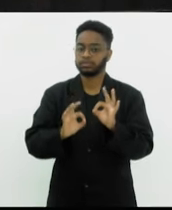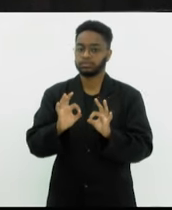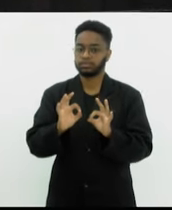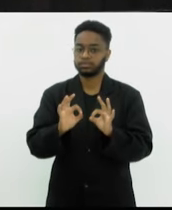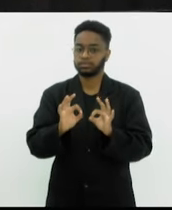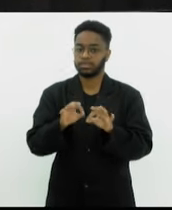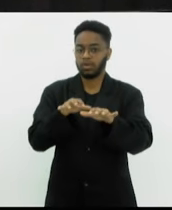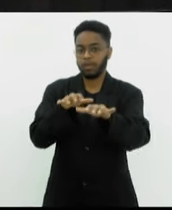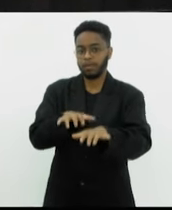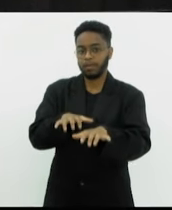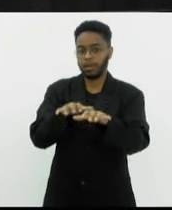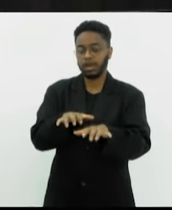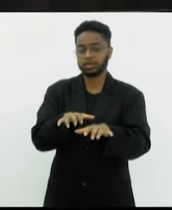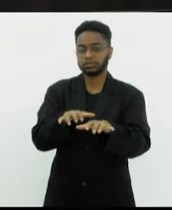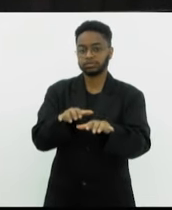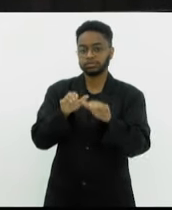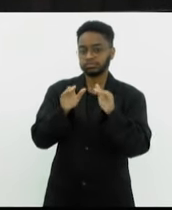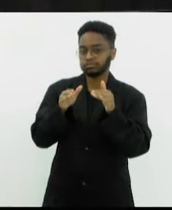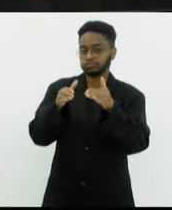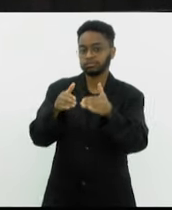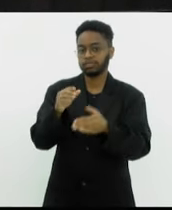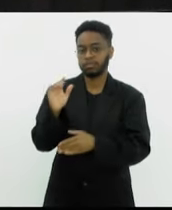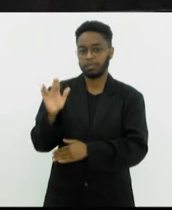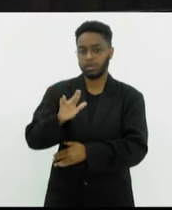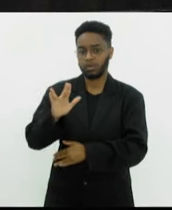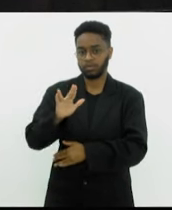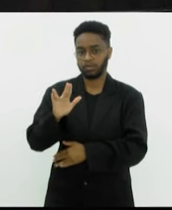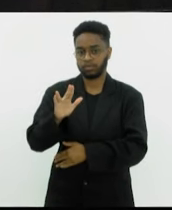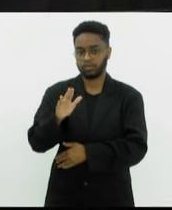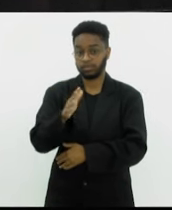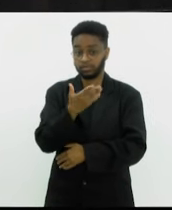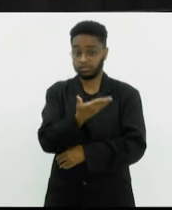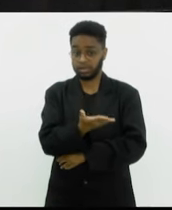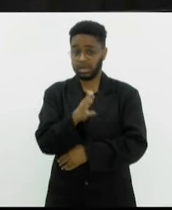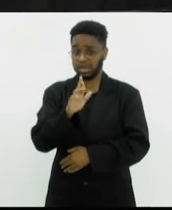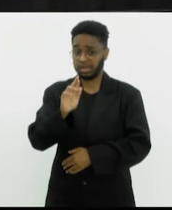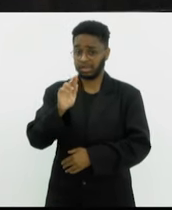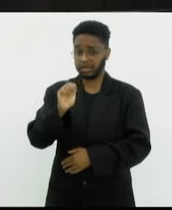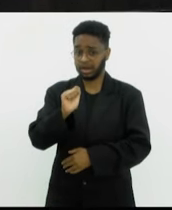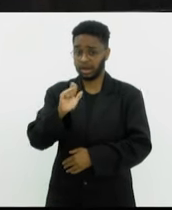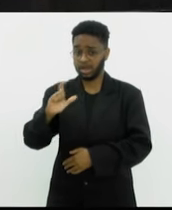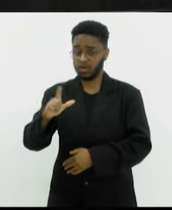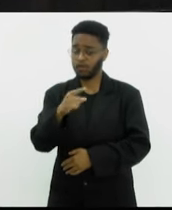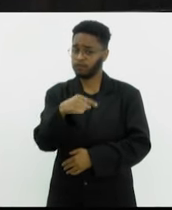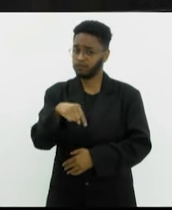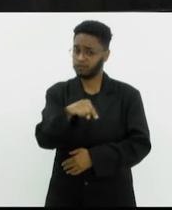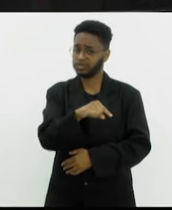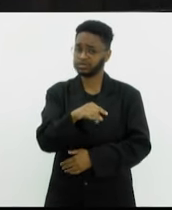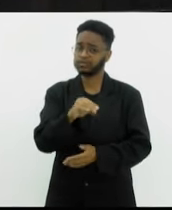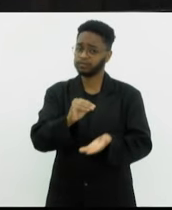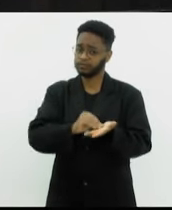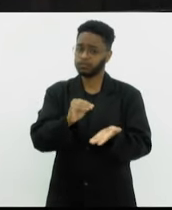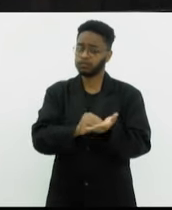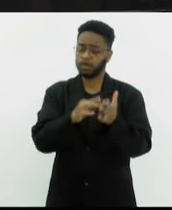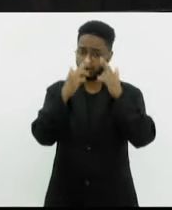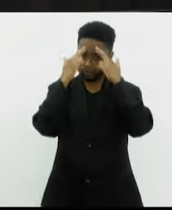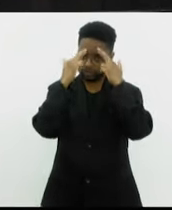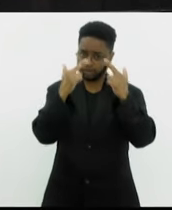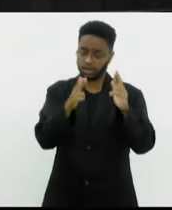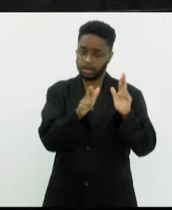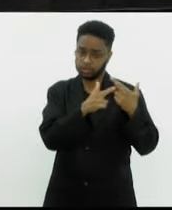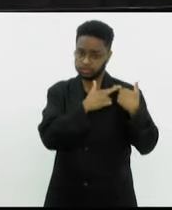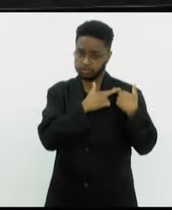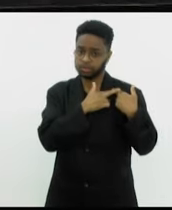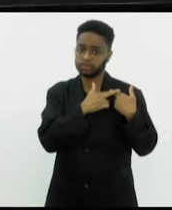de uma marcha da maconha. Rodrigo Grael, vocês são minimamente irresponsáveis com